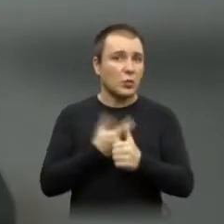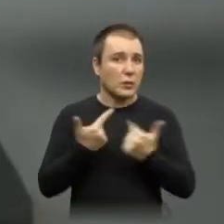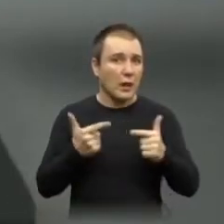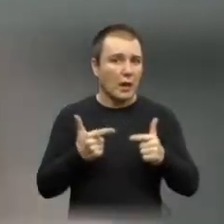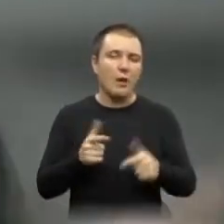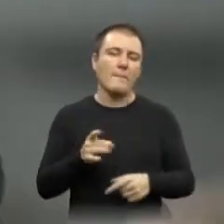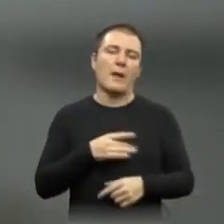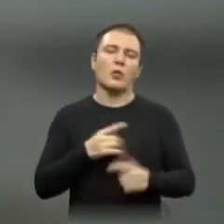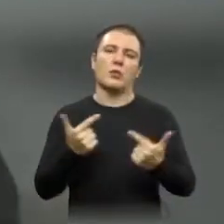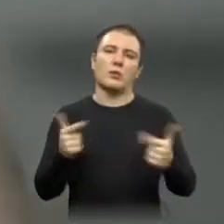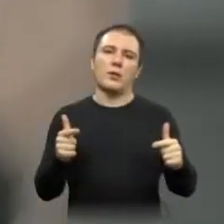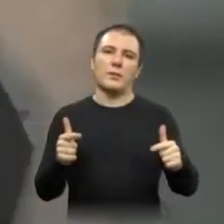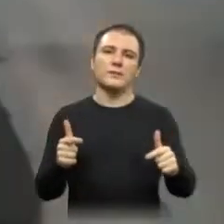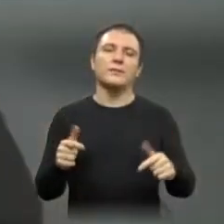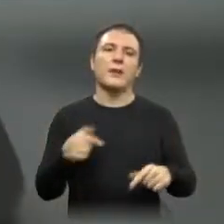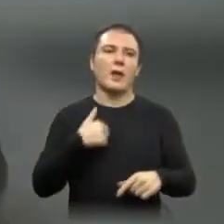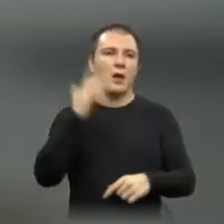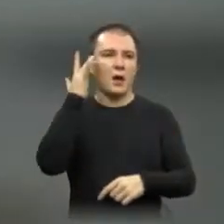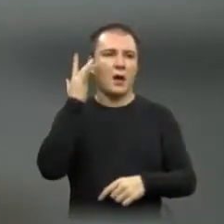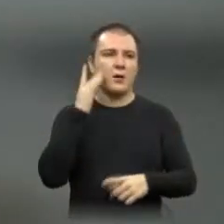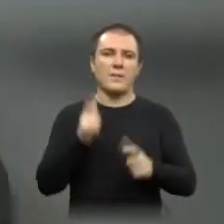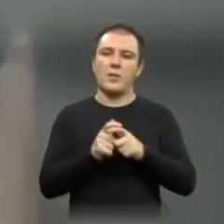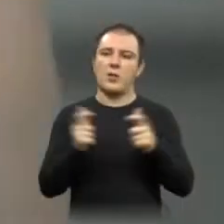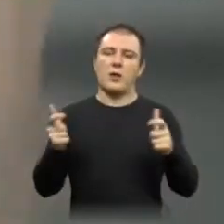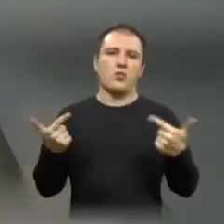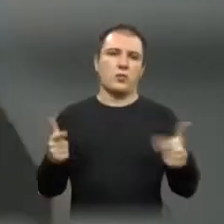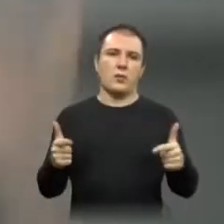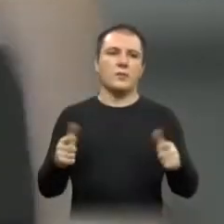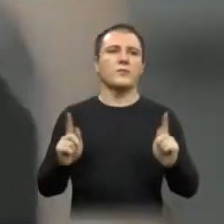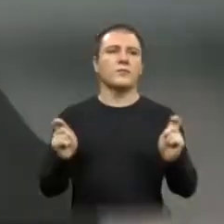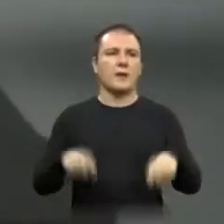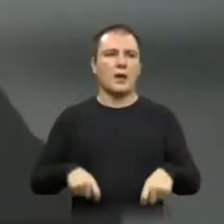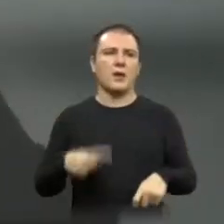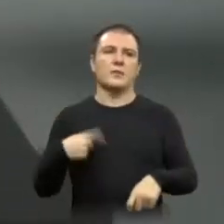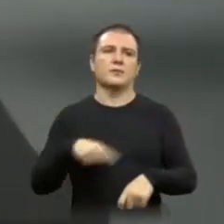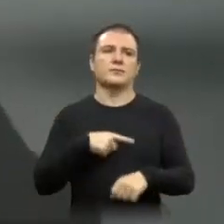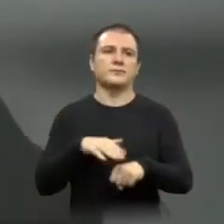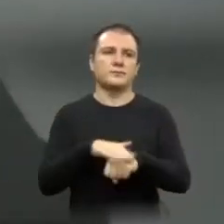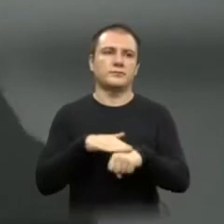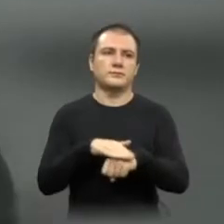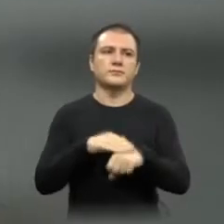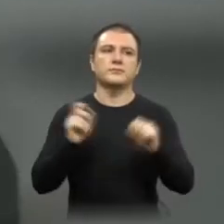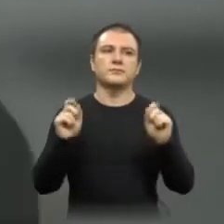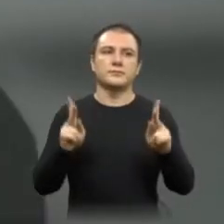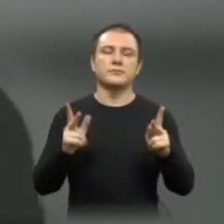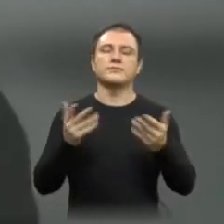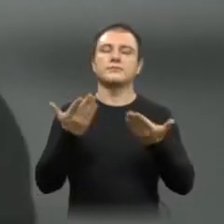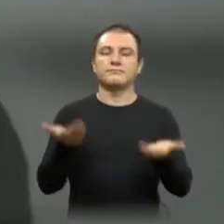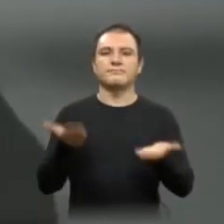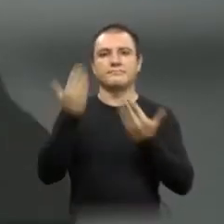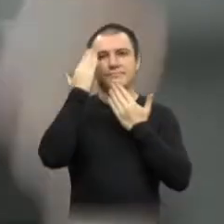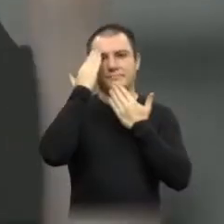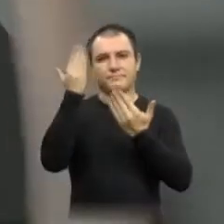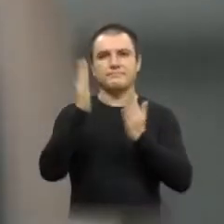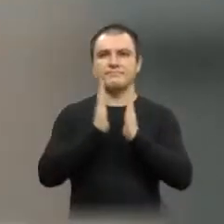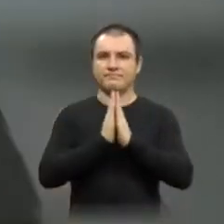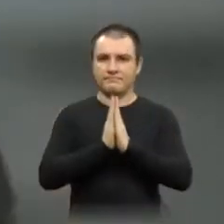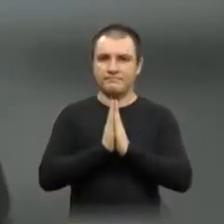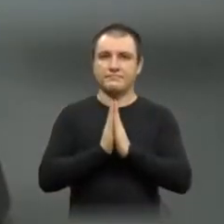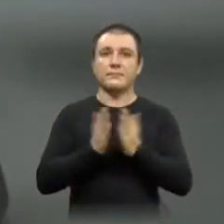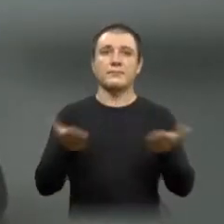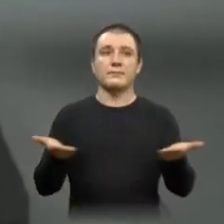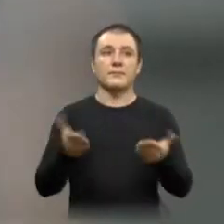tenho certeza que a má e não deve logo não tem Por que temer a conversa se portado de baixo gratidão e